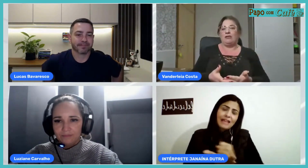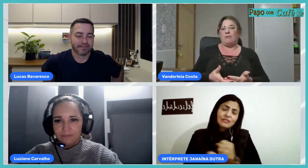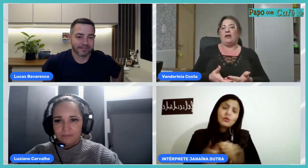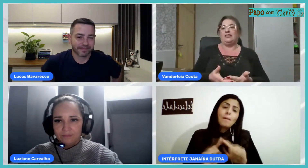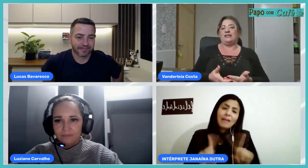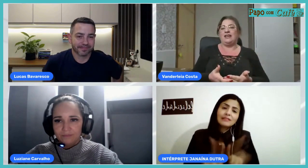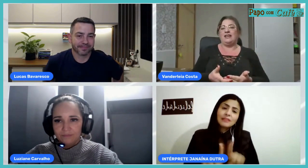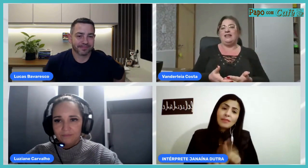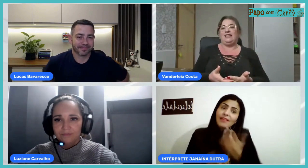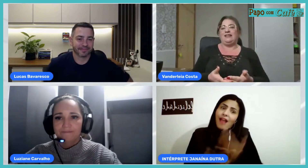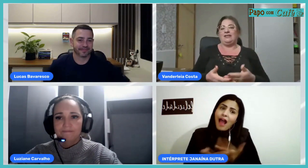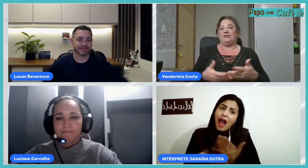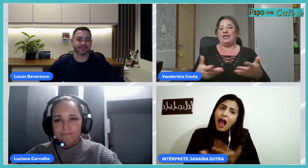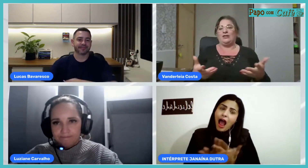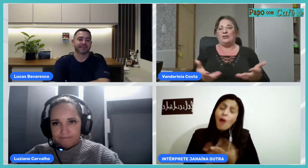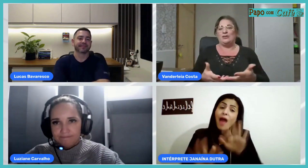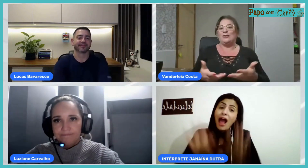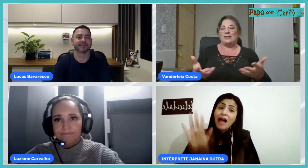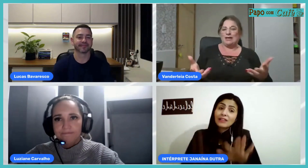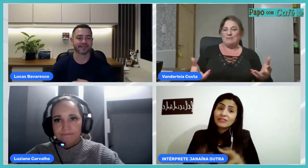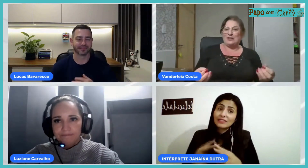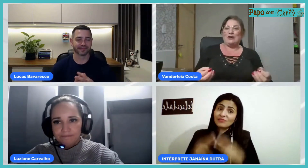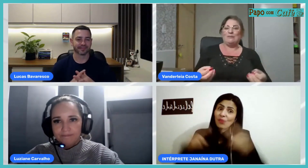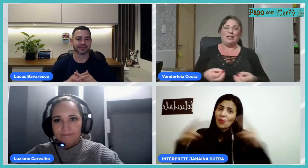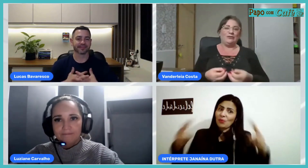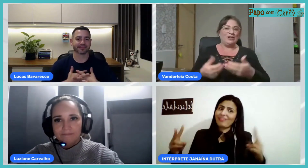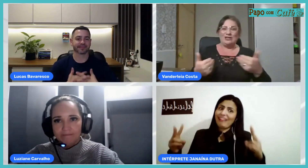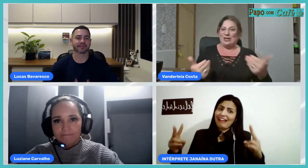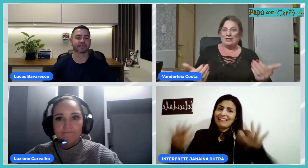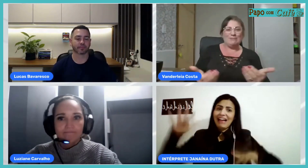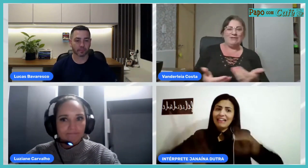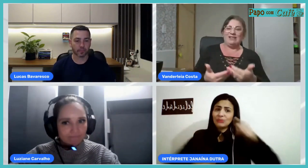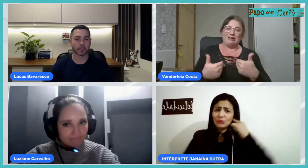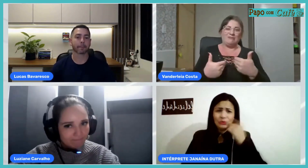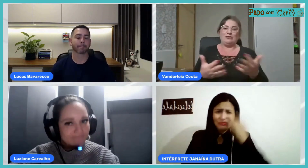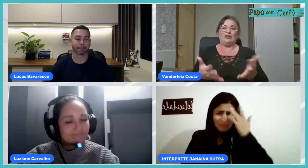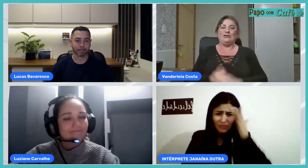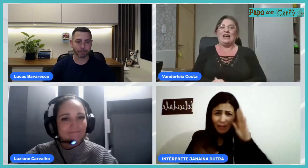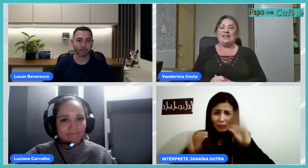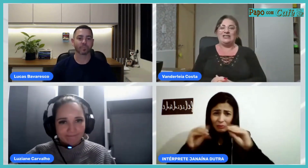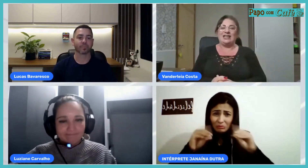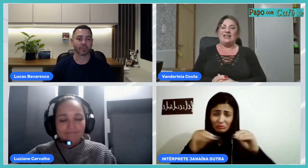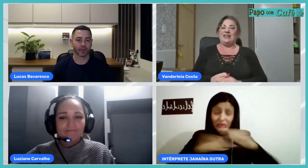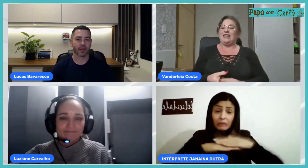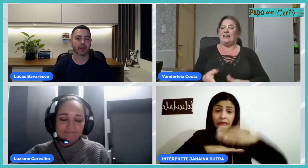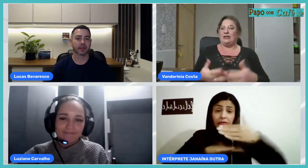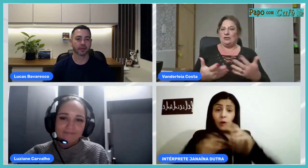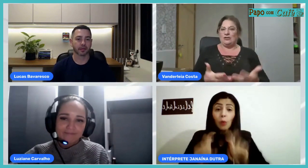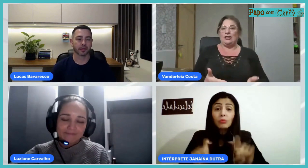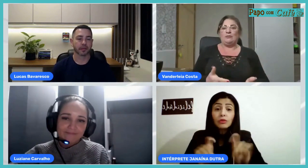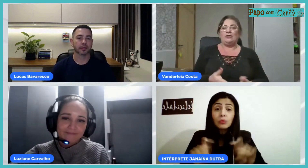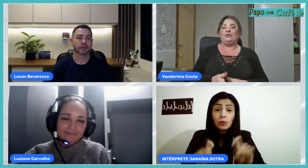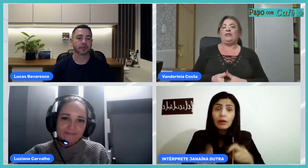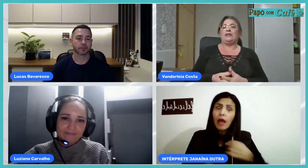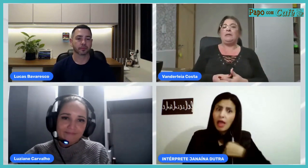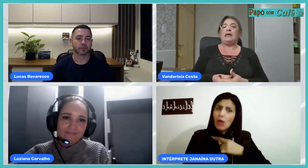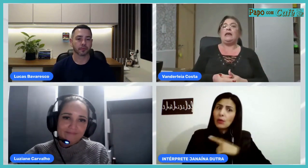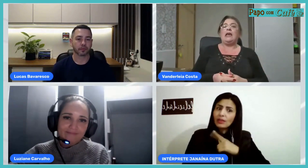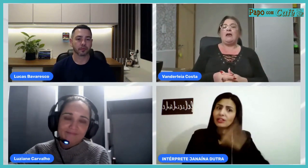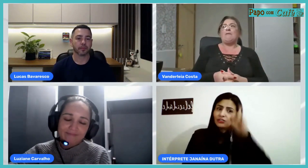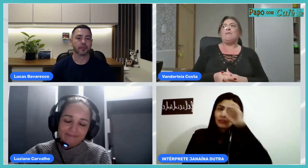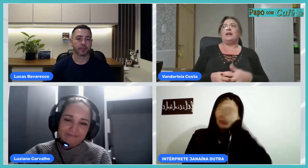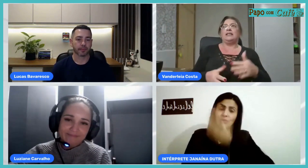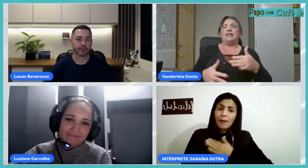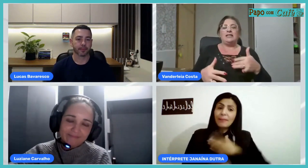aulas que são remotas, né? Então, nem todo surdo sabe mexer em computador, a gente também, eu tenho uma dificuldade, né? Que a tecnologia é muito difícil